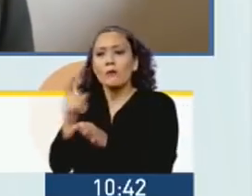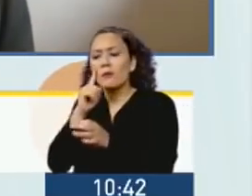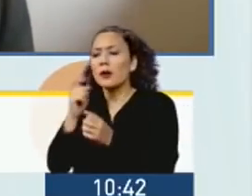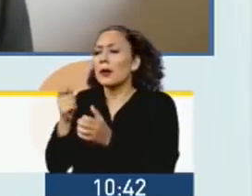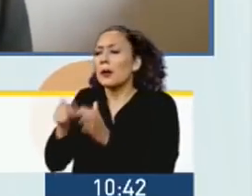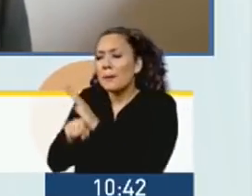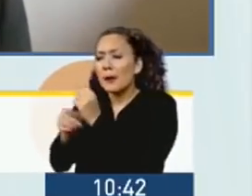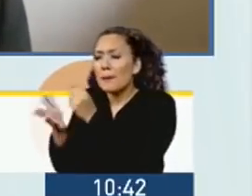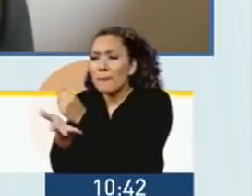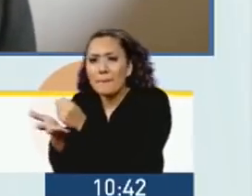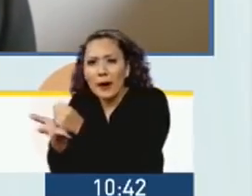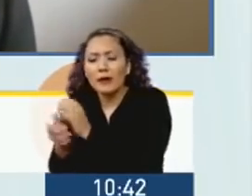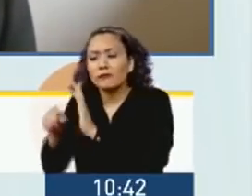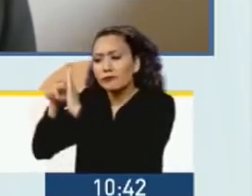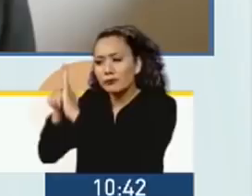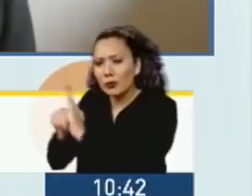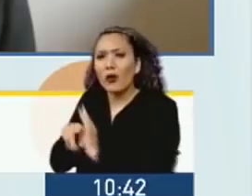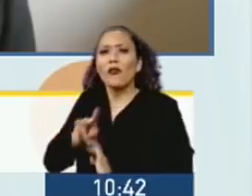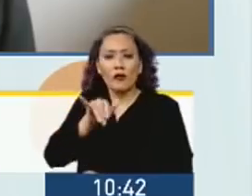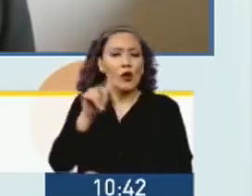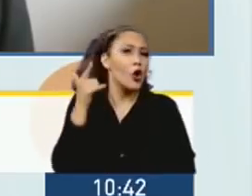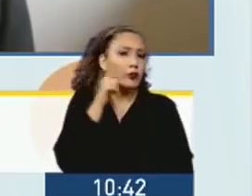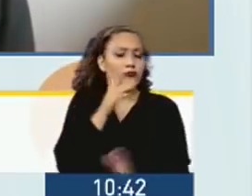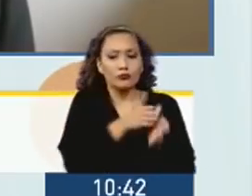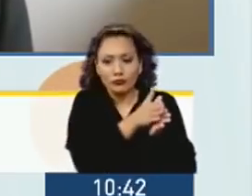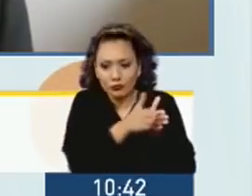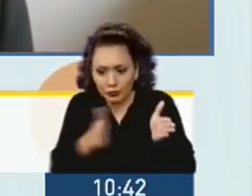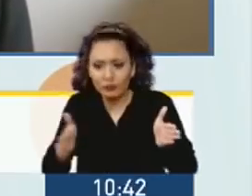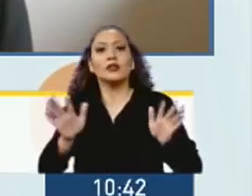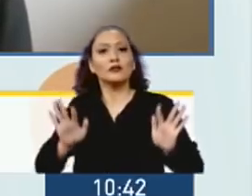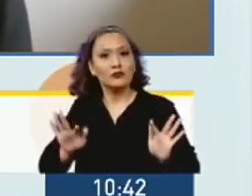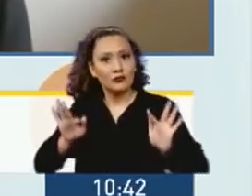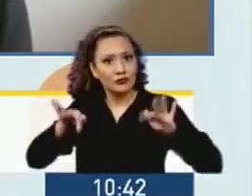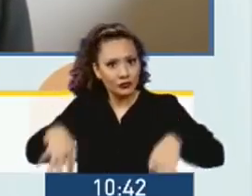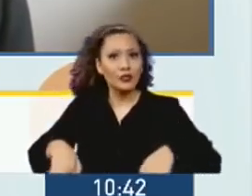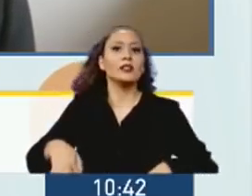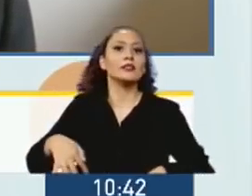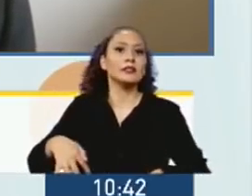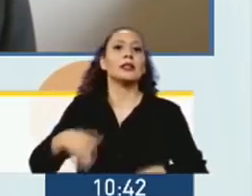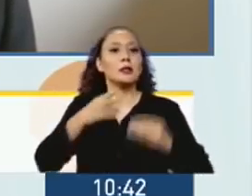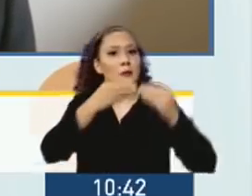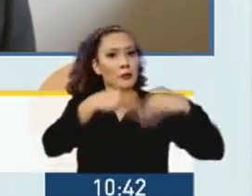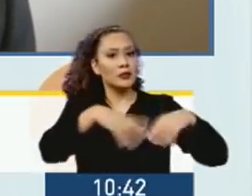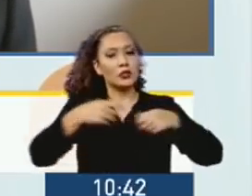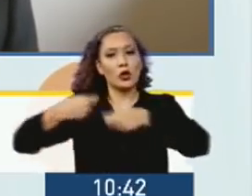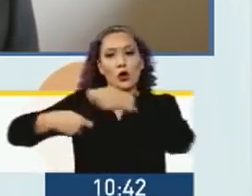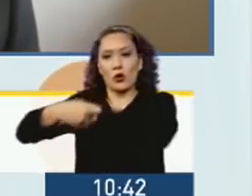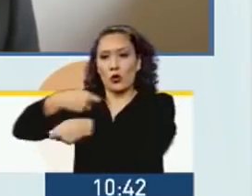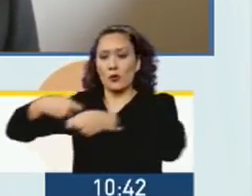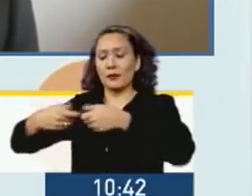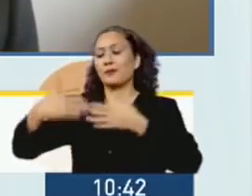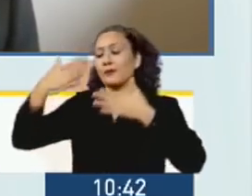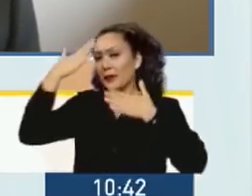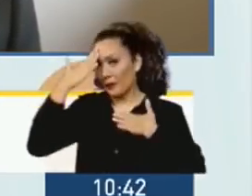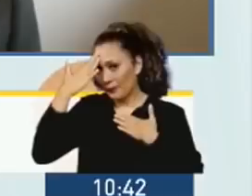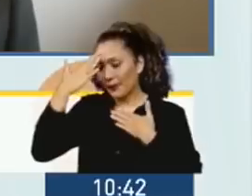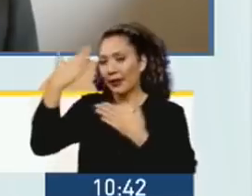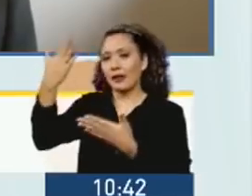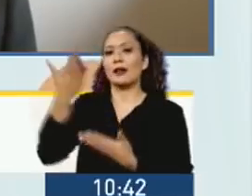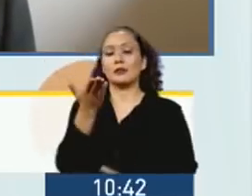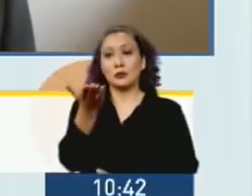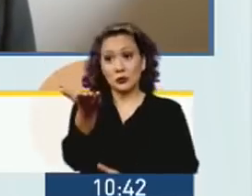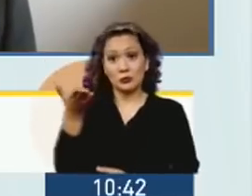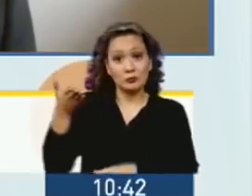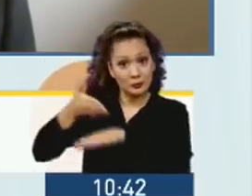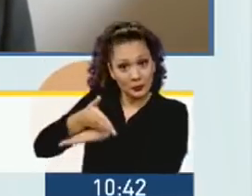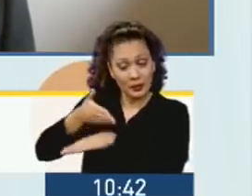análises e critérios técnicos, a gente vai conseguir sair mais rápido disso, sem prejudicar tão severamente a economia. Deputado, muitíssimo obrigado pela sua